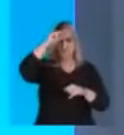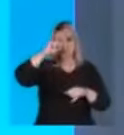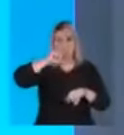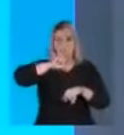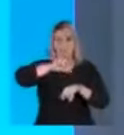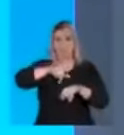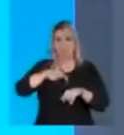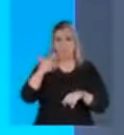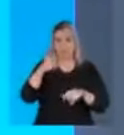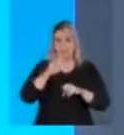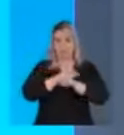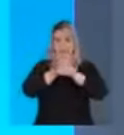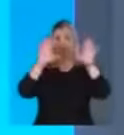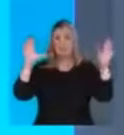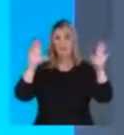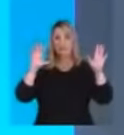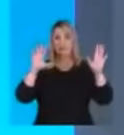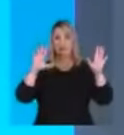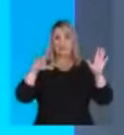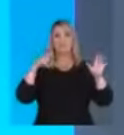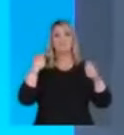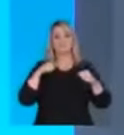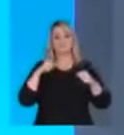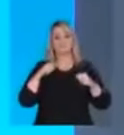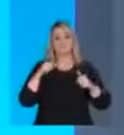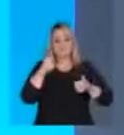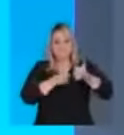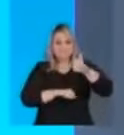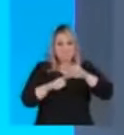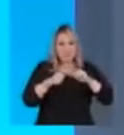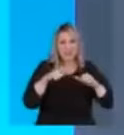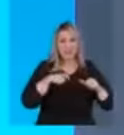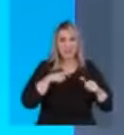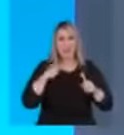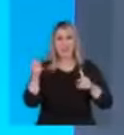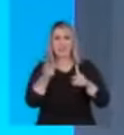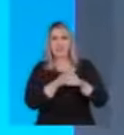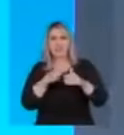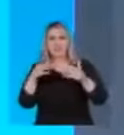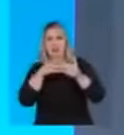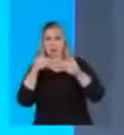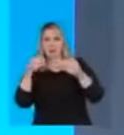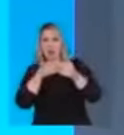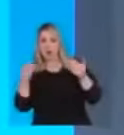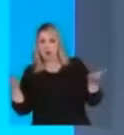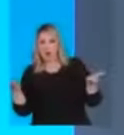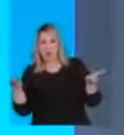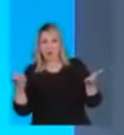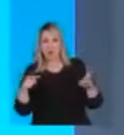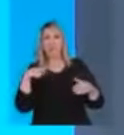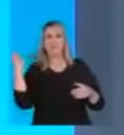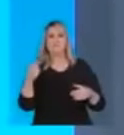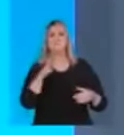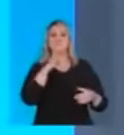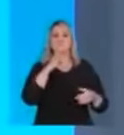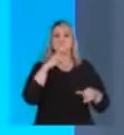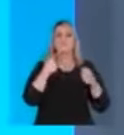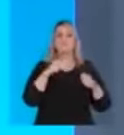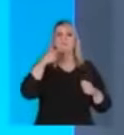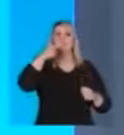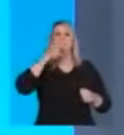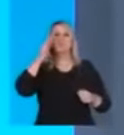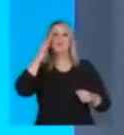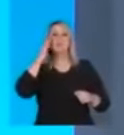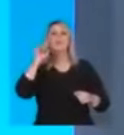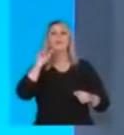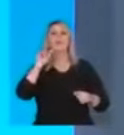não há transparência nós precisamos apurar porque há dívidas em dólar a dívidas outras que nós precisamos conhecer para entender o que foi